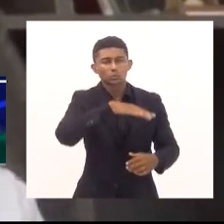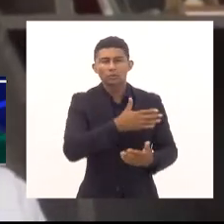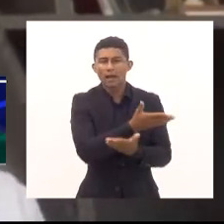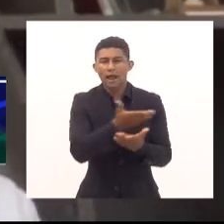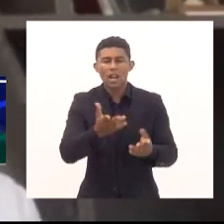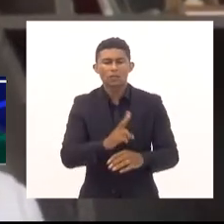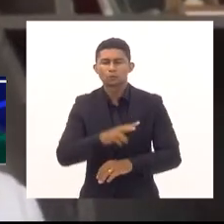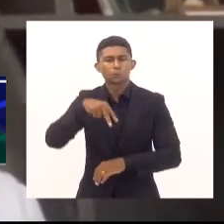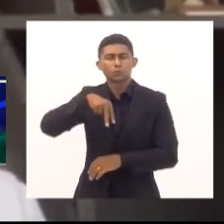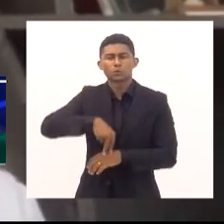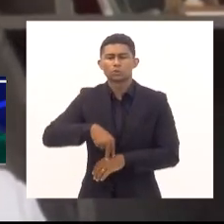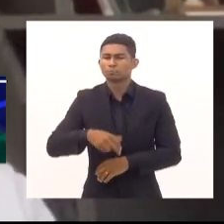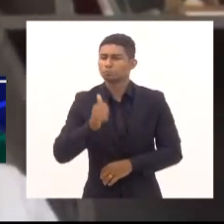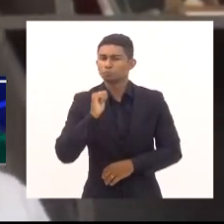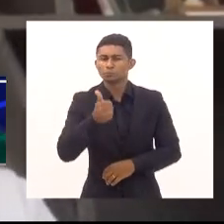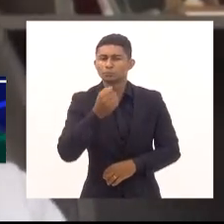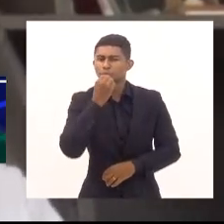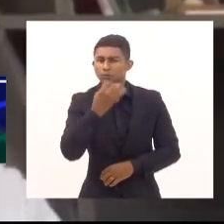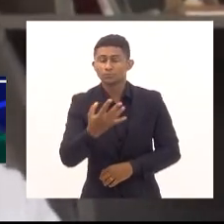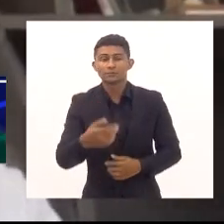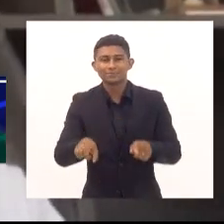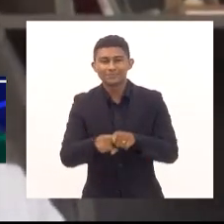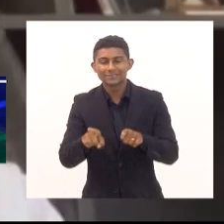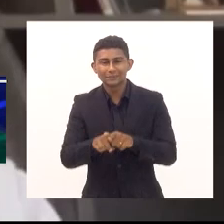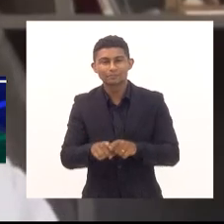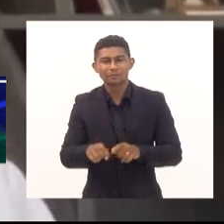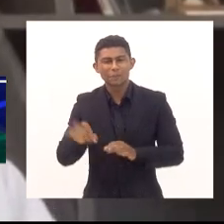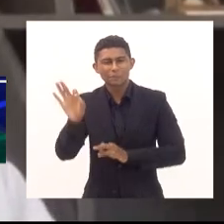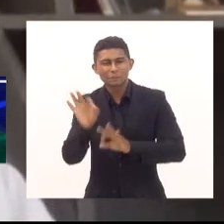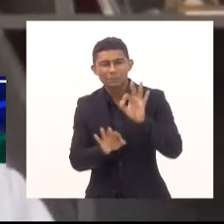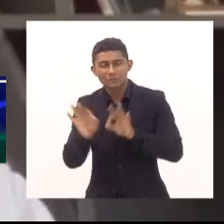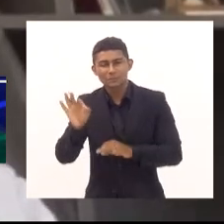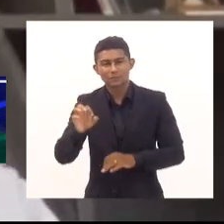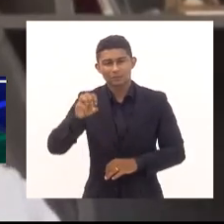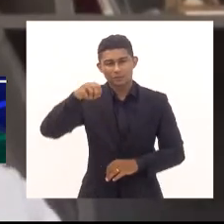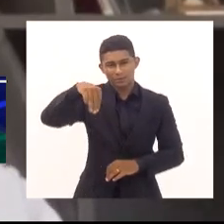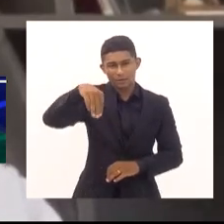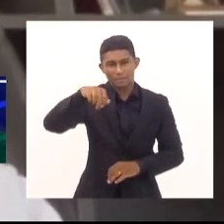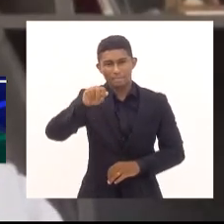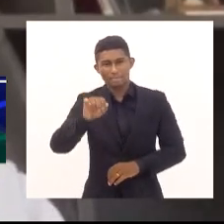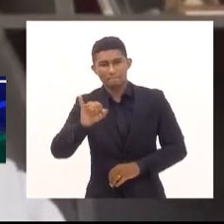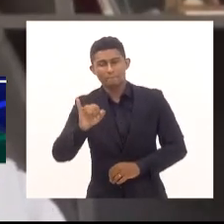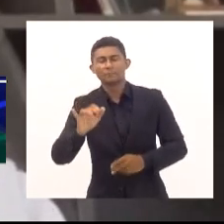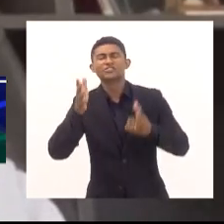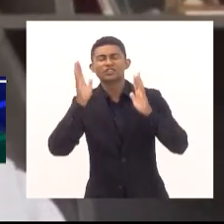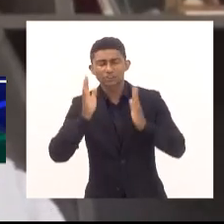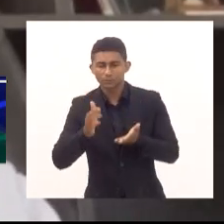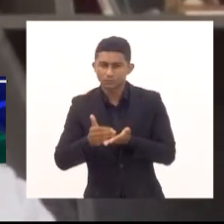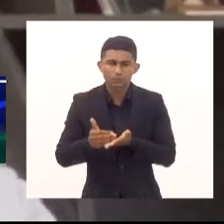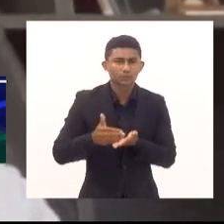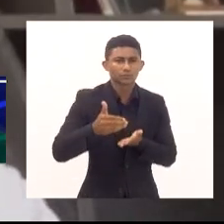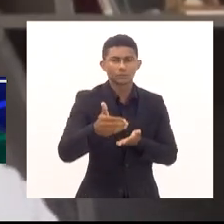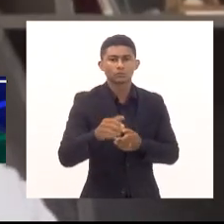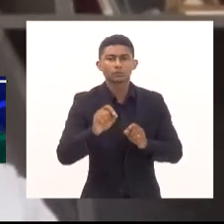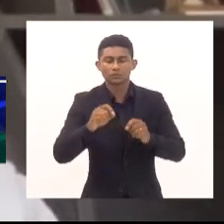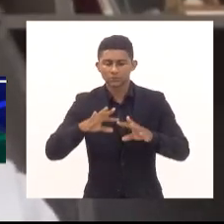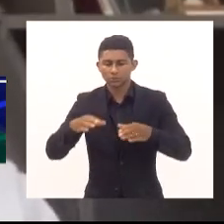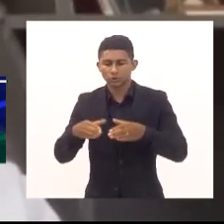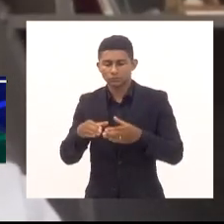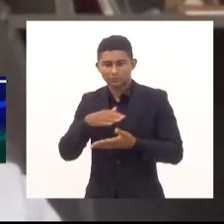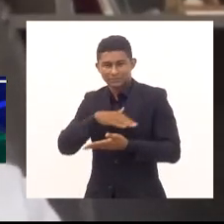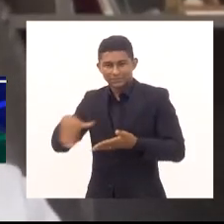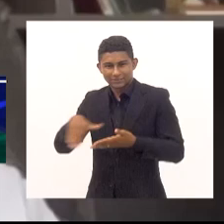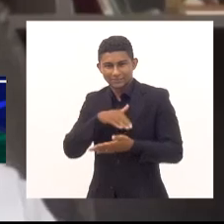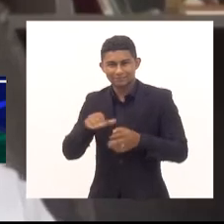Assim como também o programa MAI, que já foi implementado pela SEDUC, a